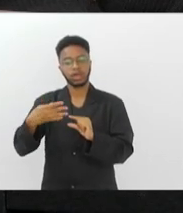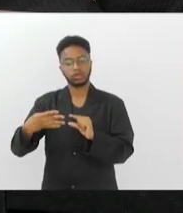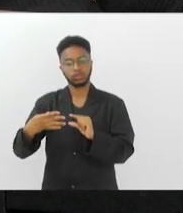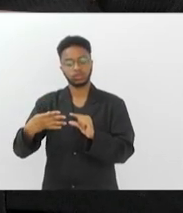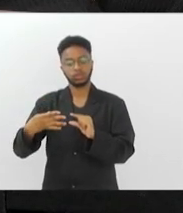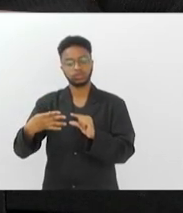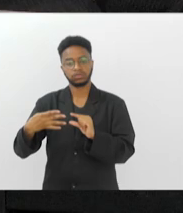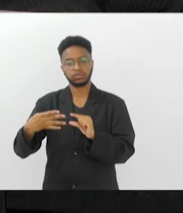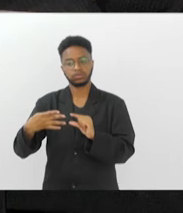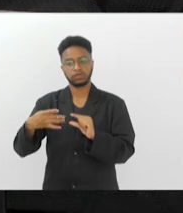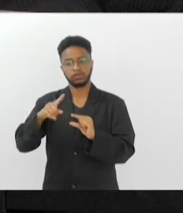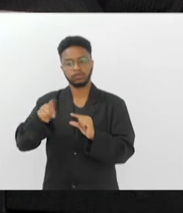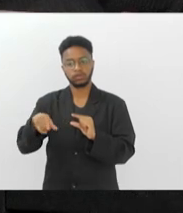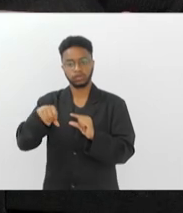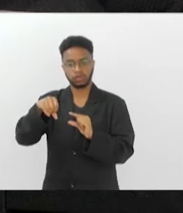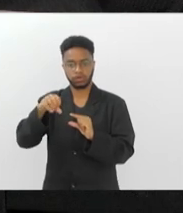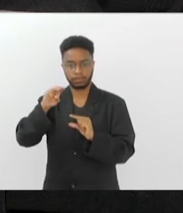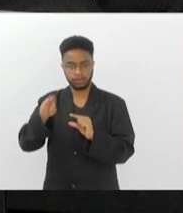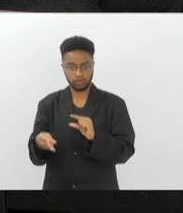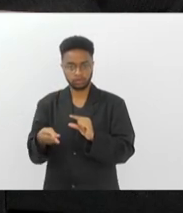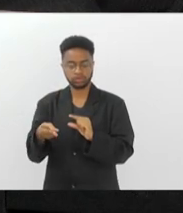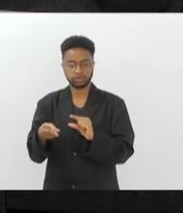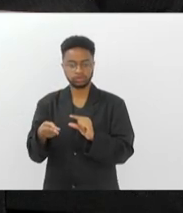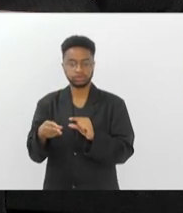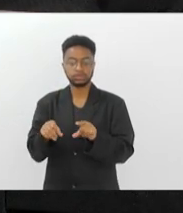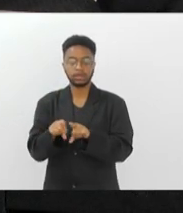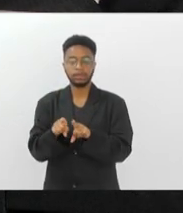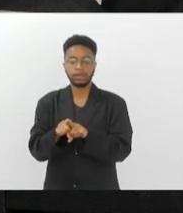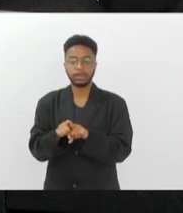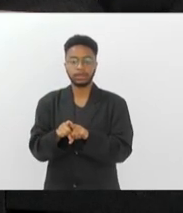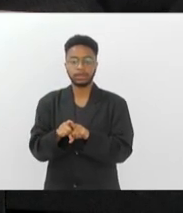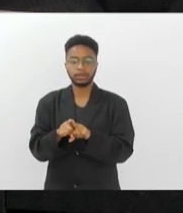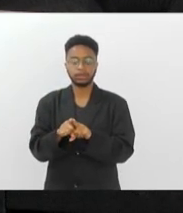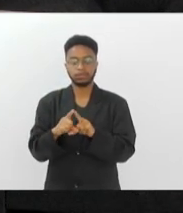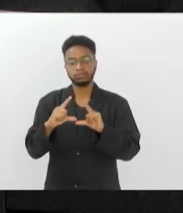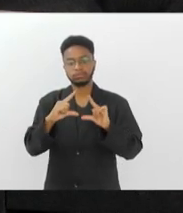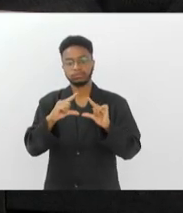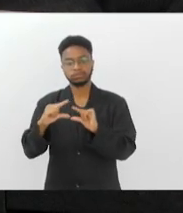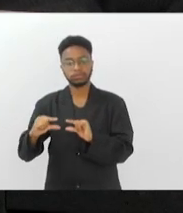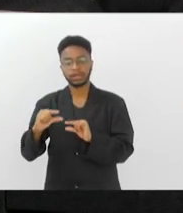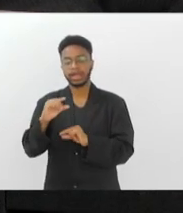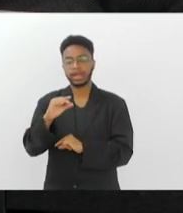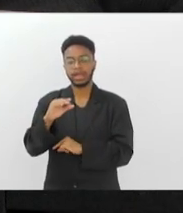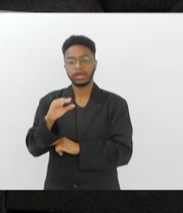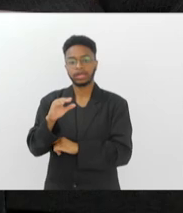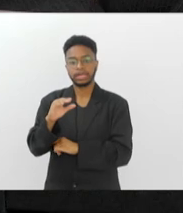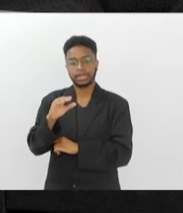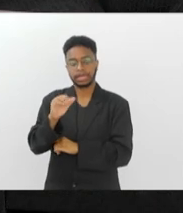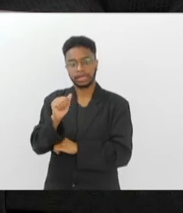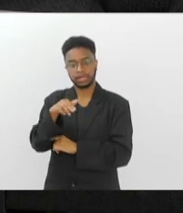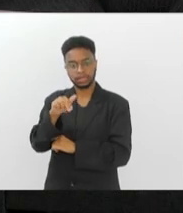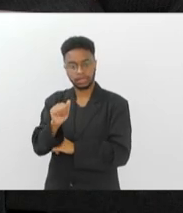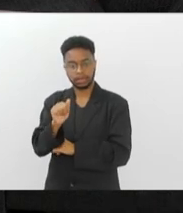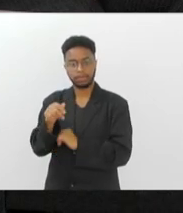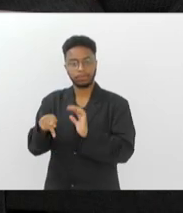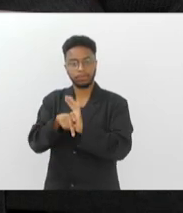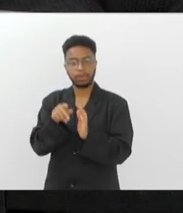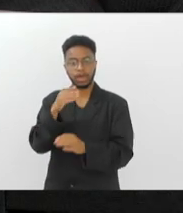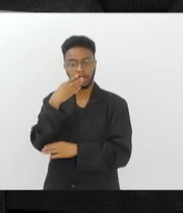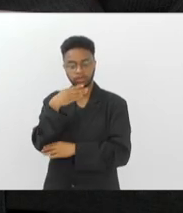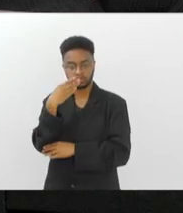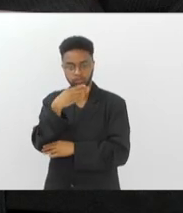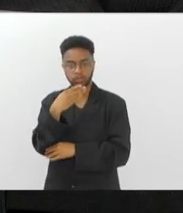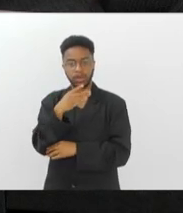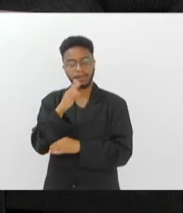14,9 milhões, tendo a cana-de-açúcar o principal produto exportado para os países